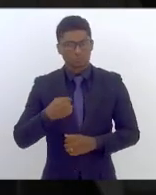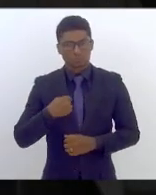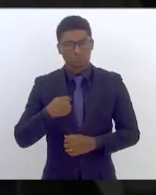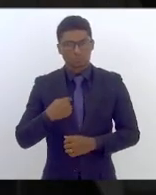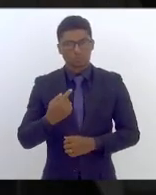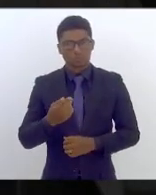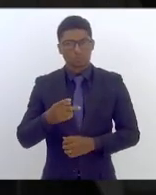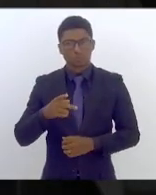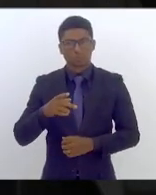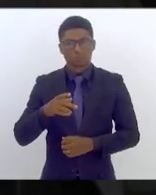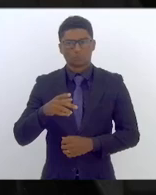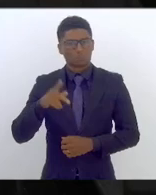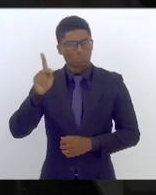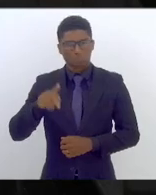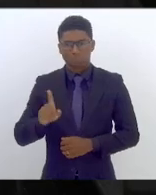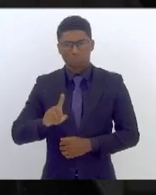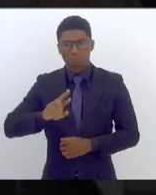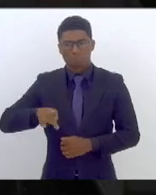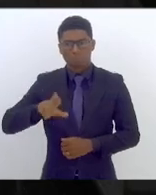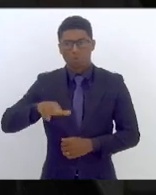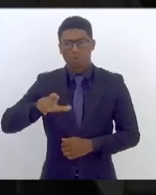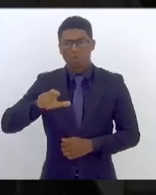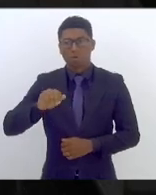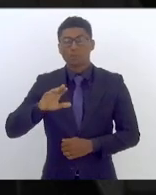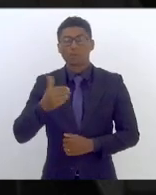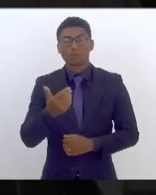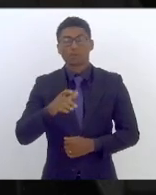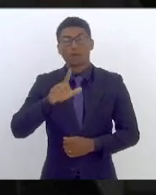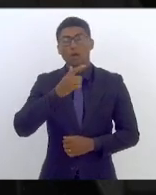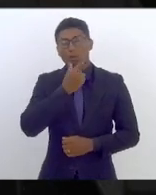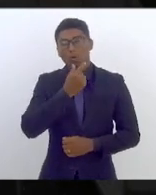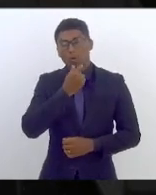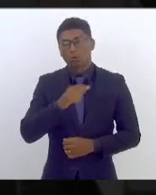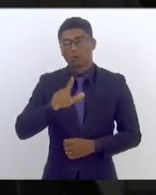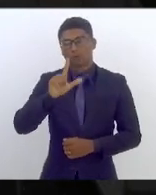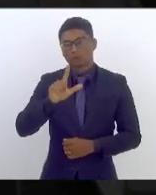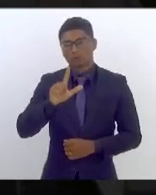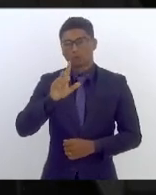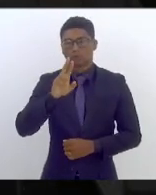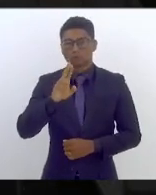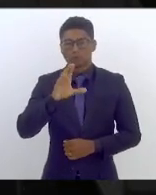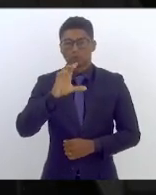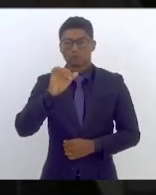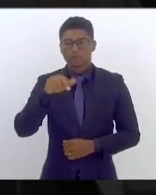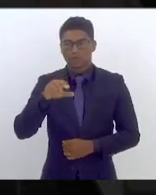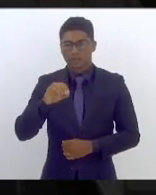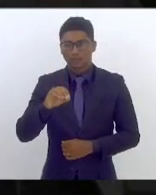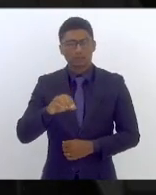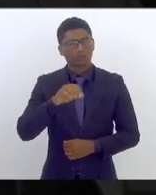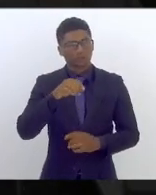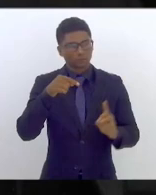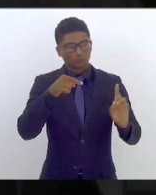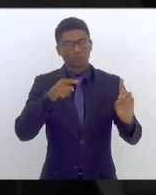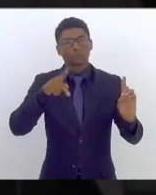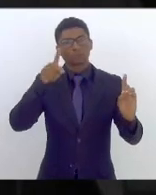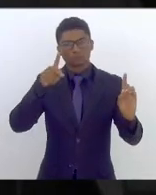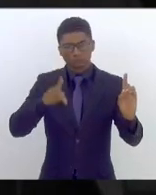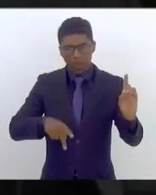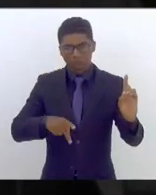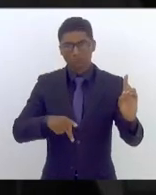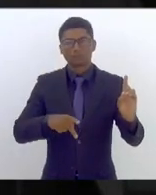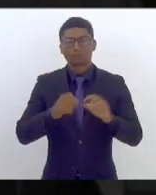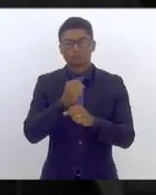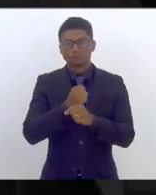Luciano Matos e atual procurador-geral por três biênios exerceu essa função marfhan Vieira